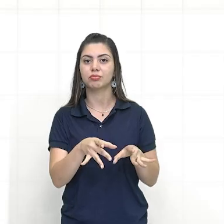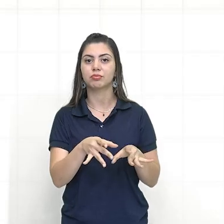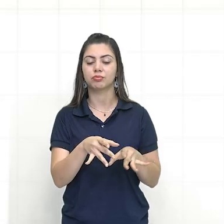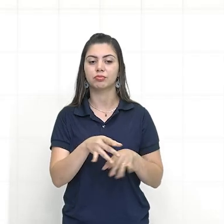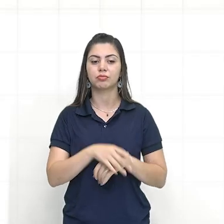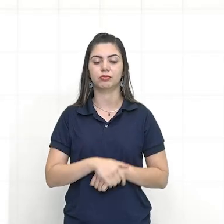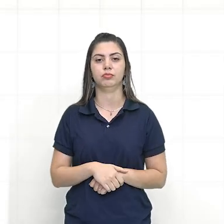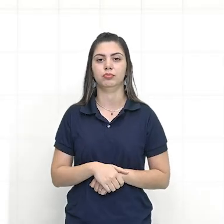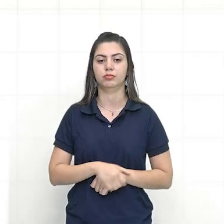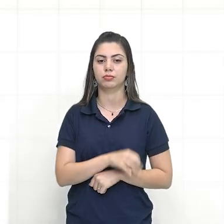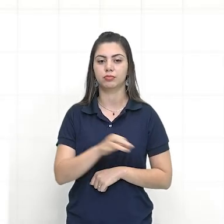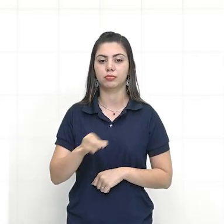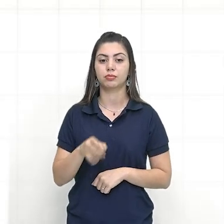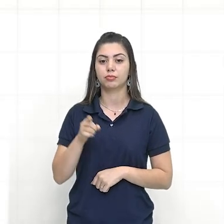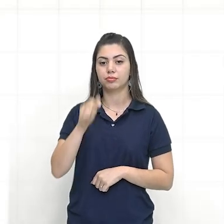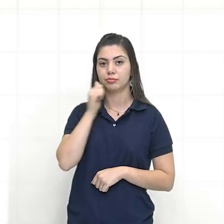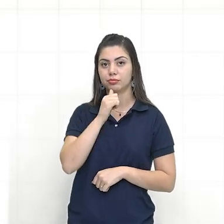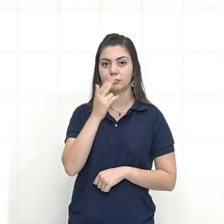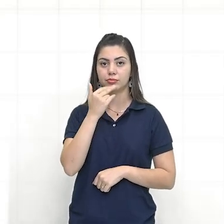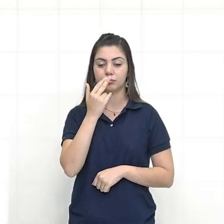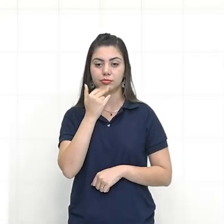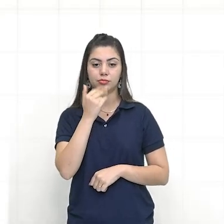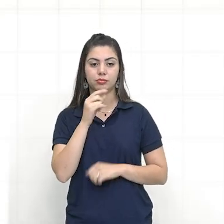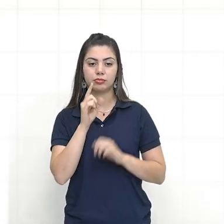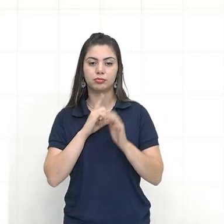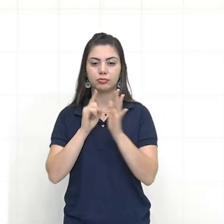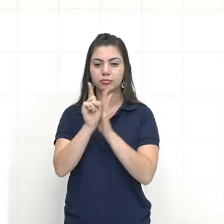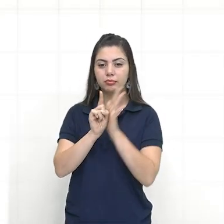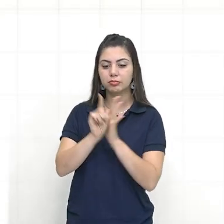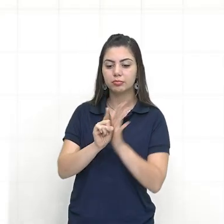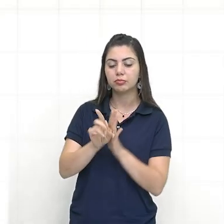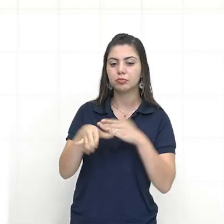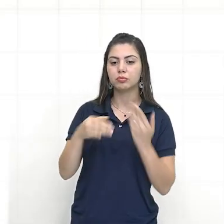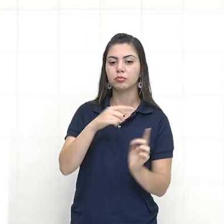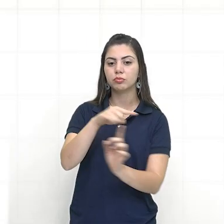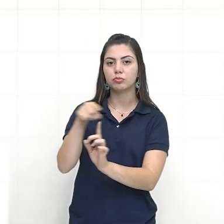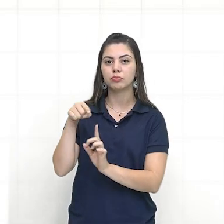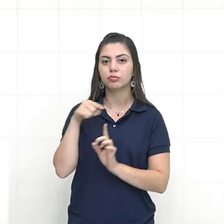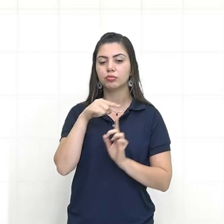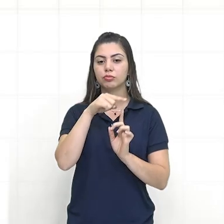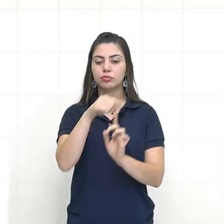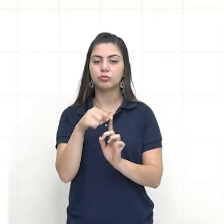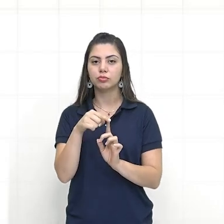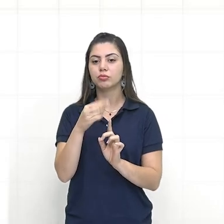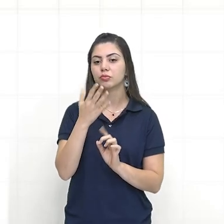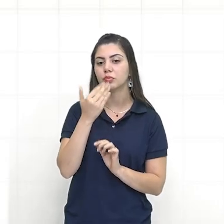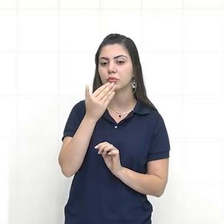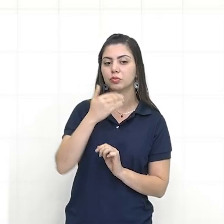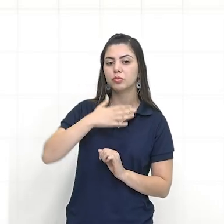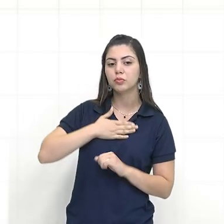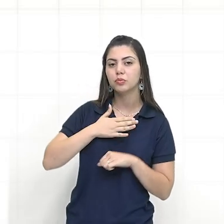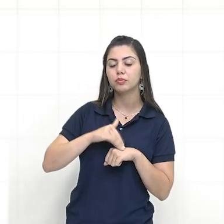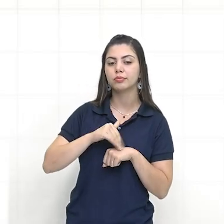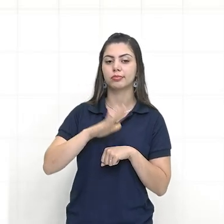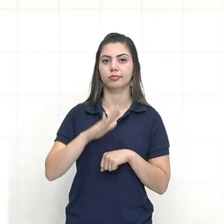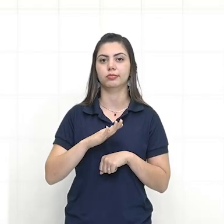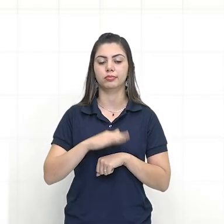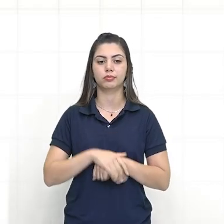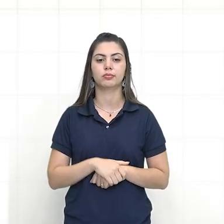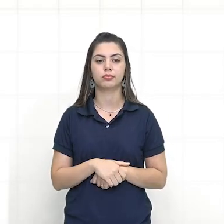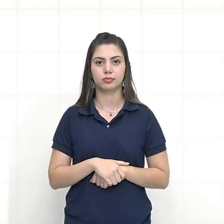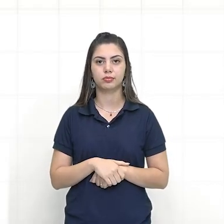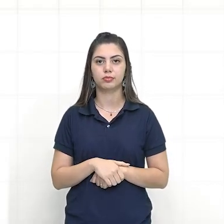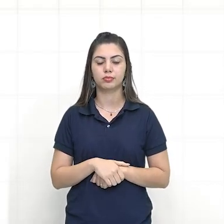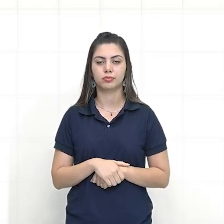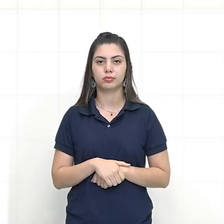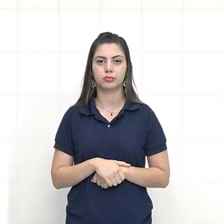Desperdícios, né? A nutricionista da escola realizou uma pesquisa sobre o tipo de proteína animal de preferência dos alunos. Então,